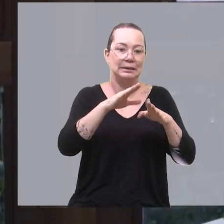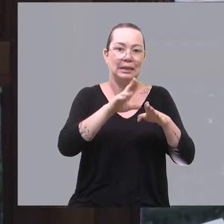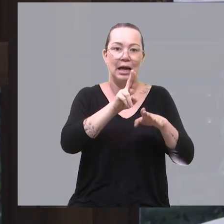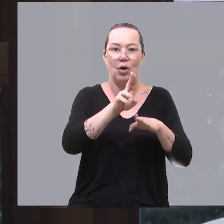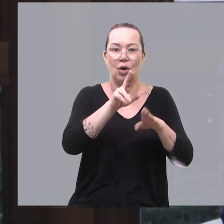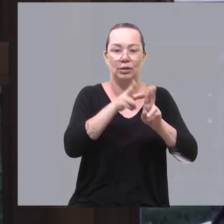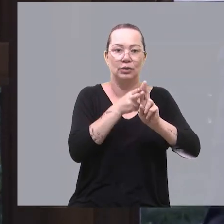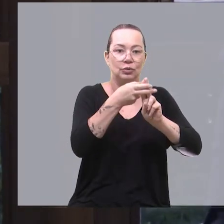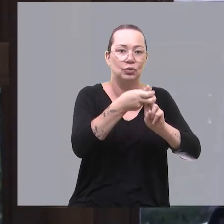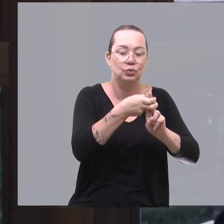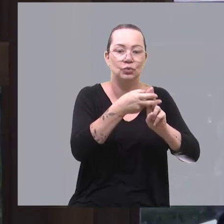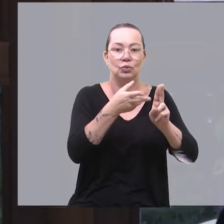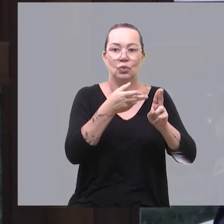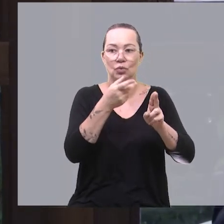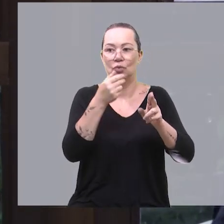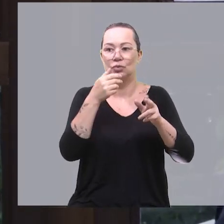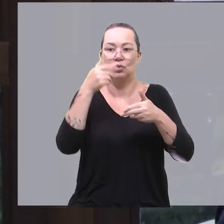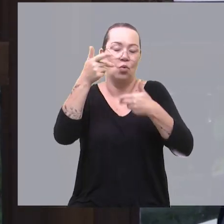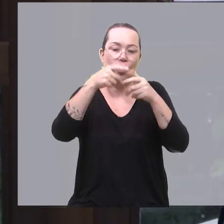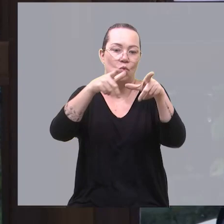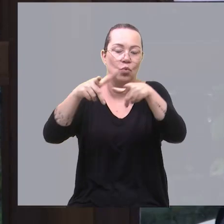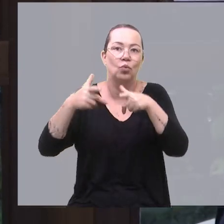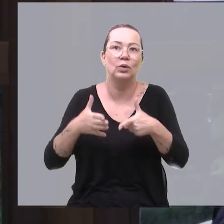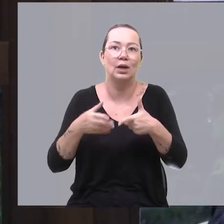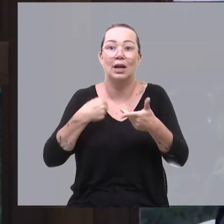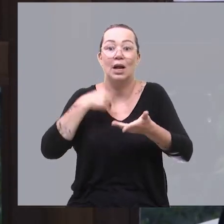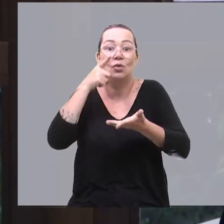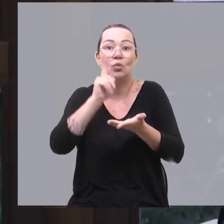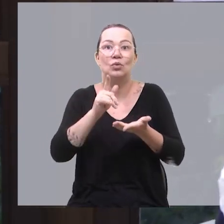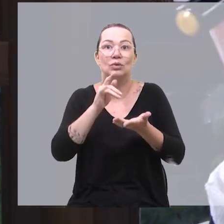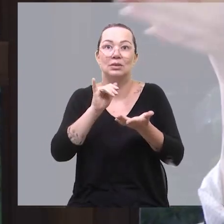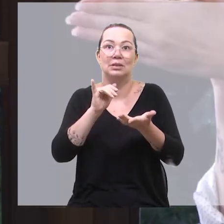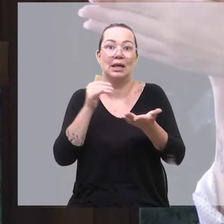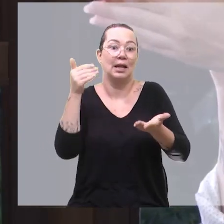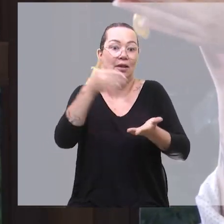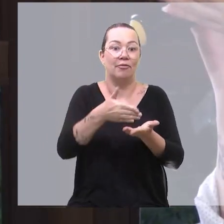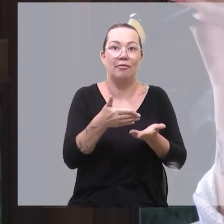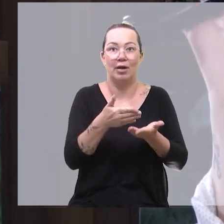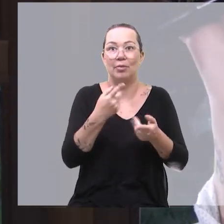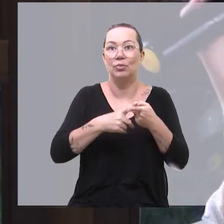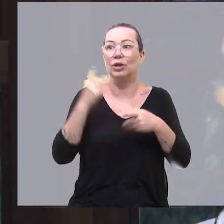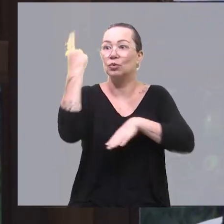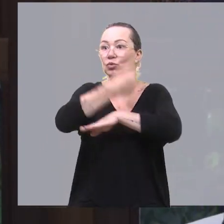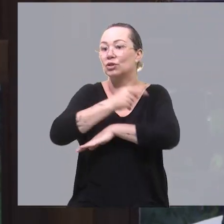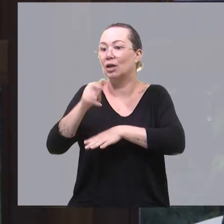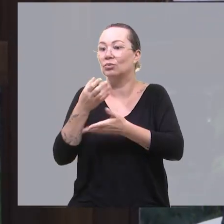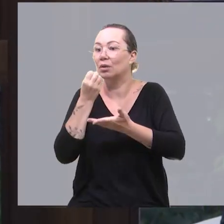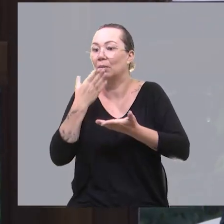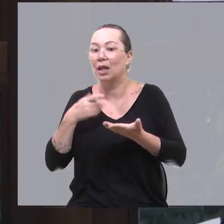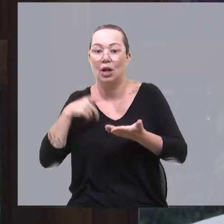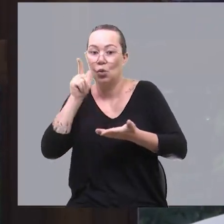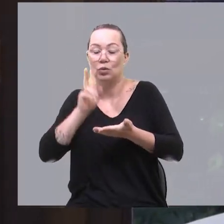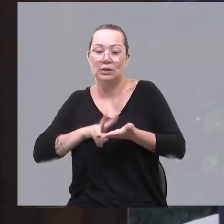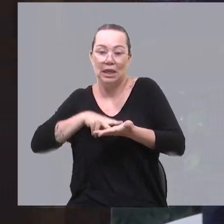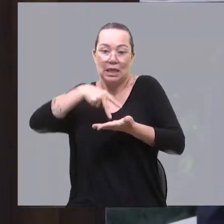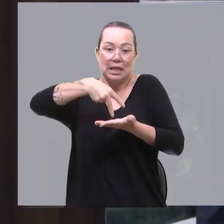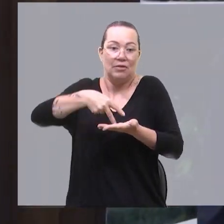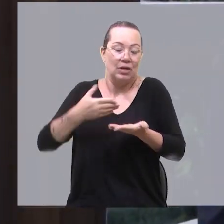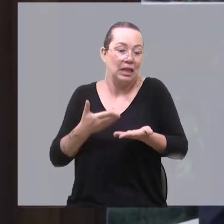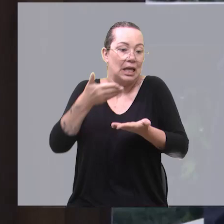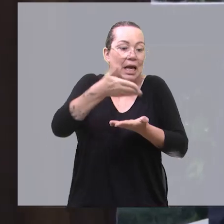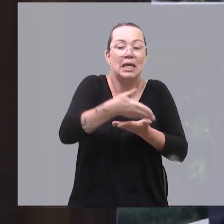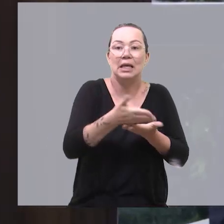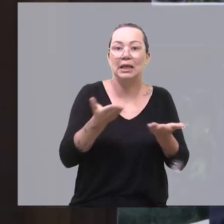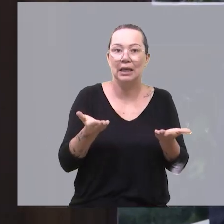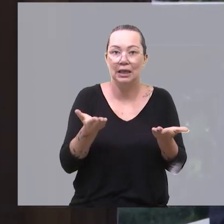não consegue acessar o serviço porque ela já... Então, se ela tem uma forma de se identificar... Ela nem consegue ir até lá, porque naquele dia ela não estava bem. Isso. Então, quer